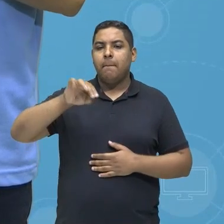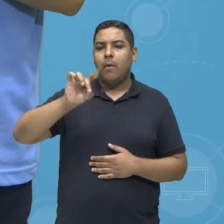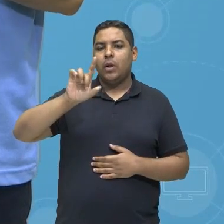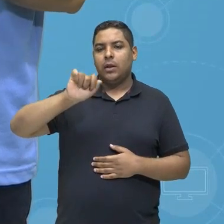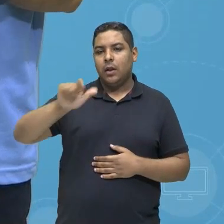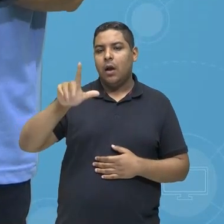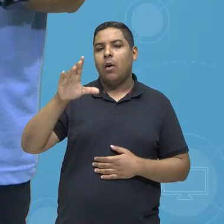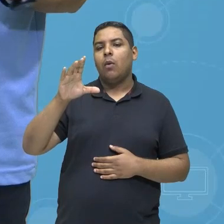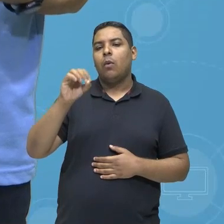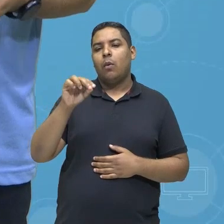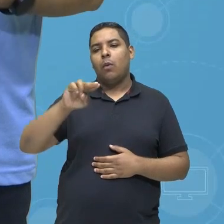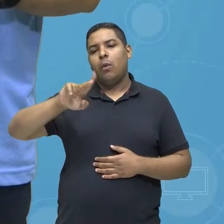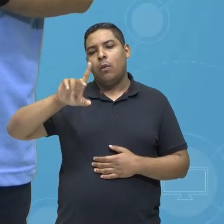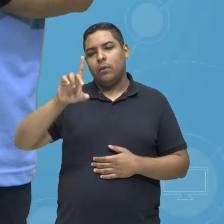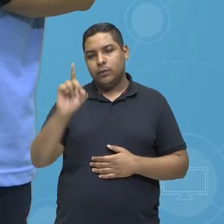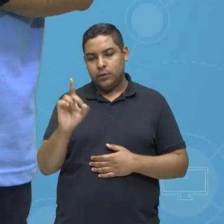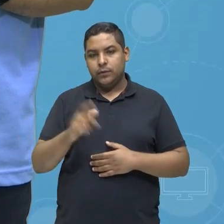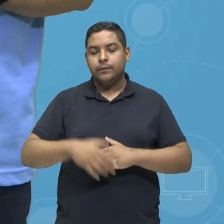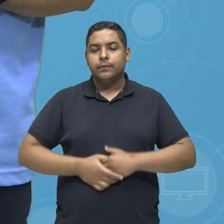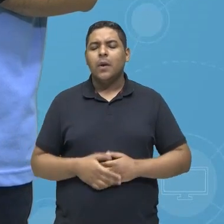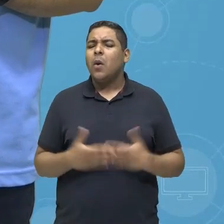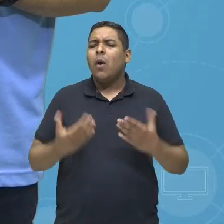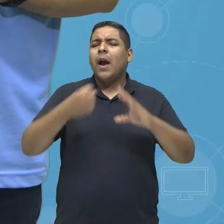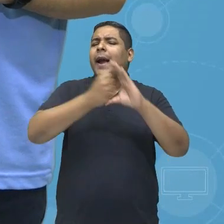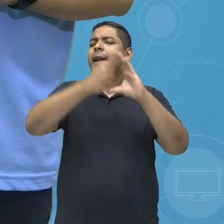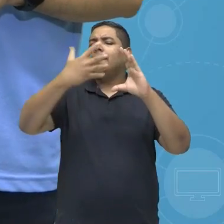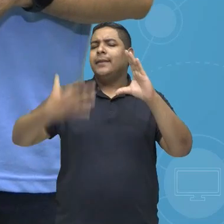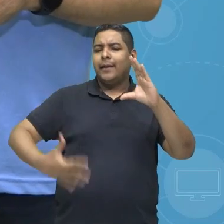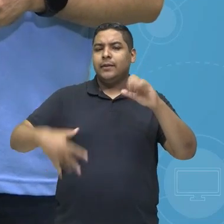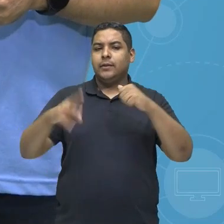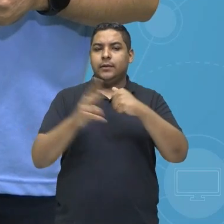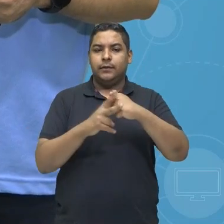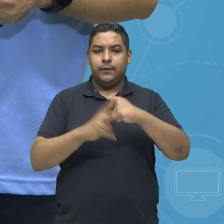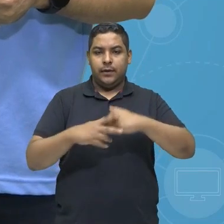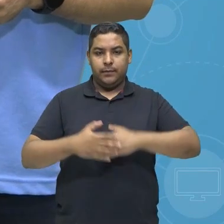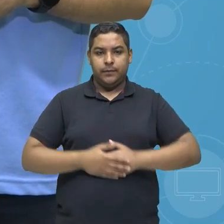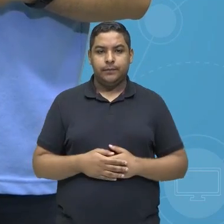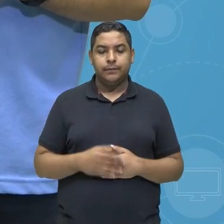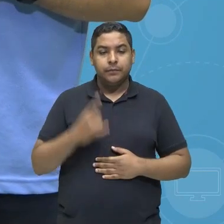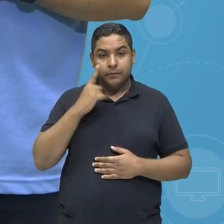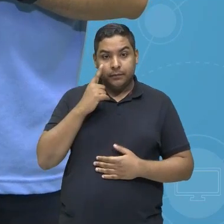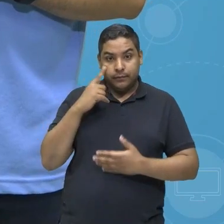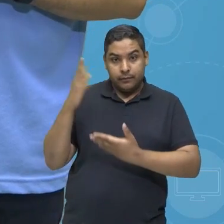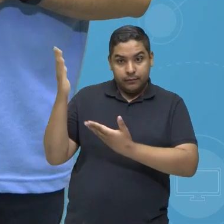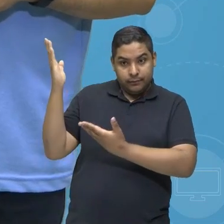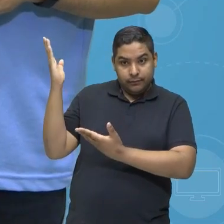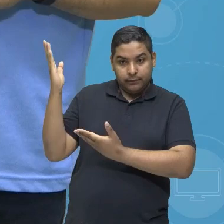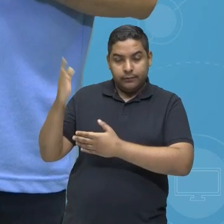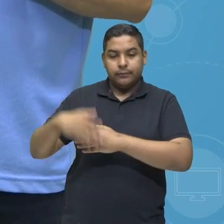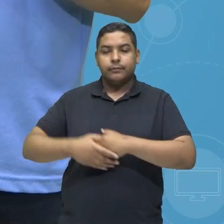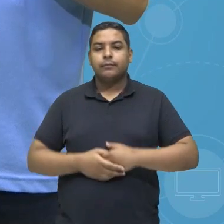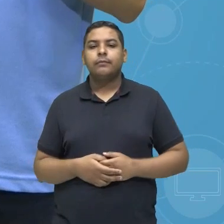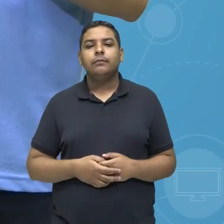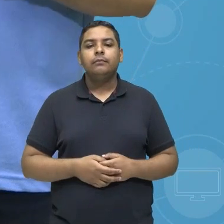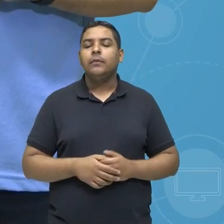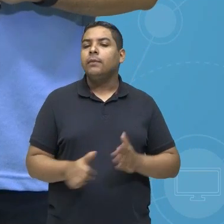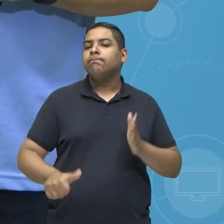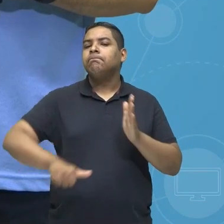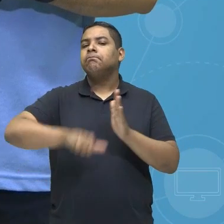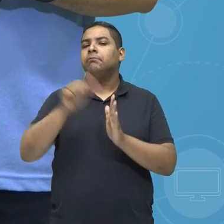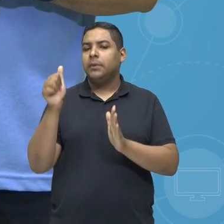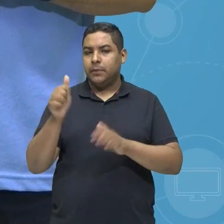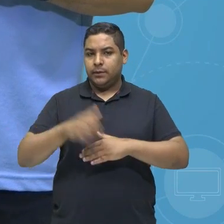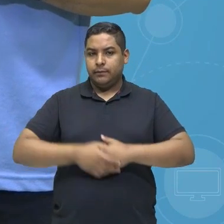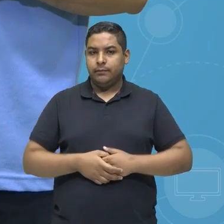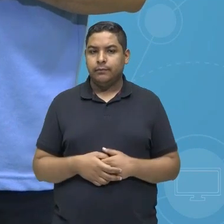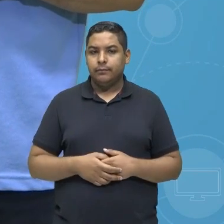verb, né? Quais são as características desses verbos, né? Então, o que são os verbos modais? Olha só. Primeiro, o primeiro ponto,